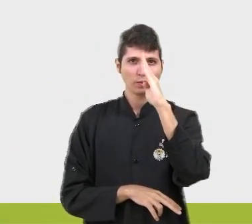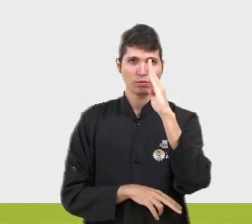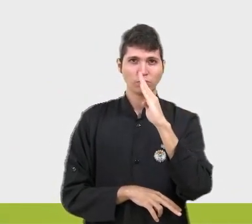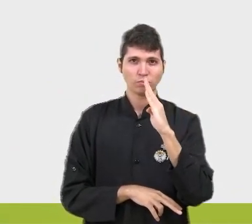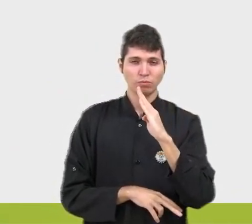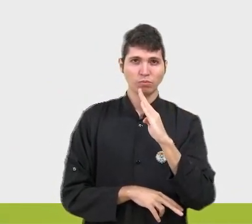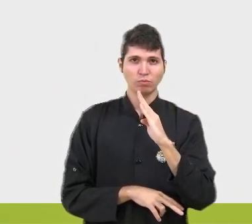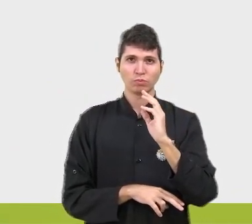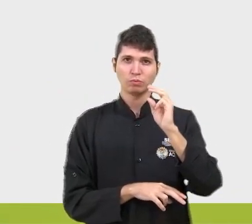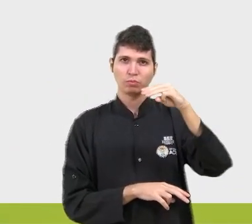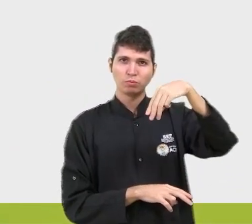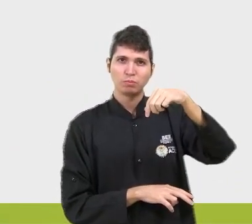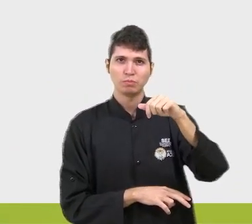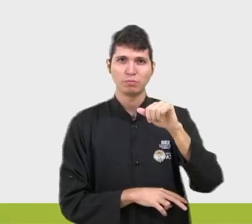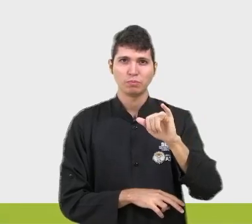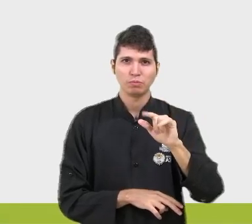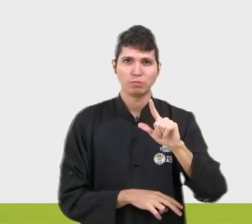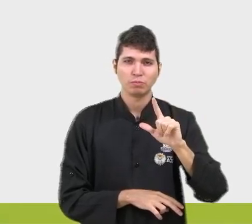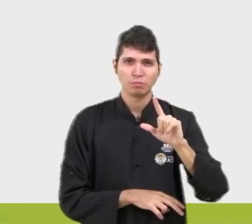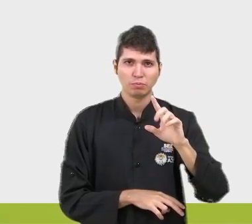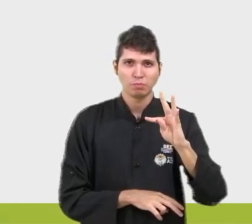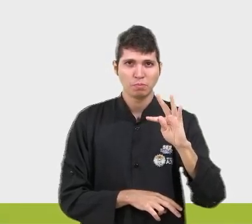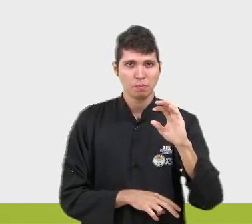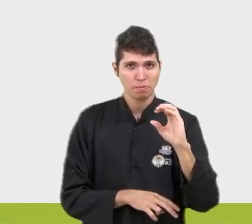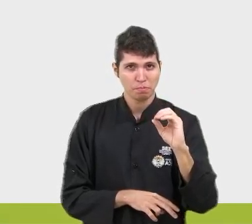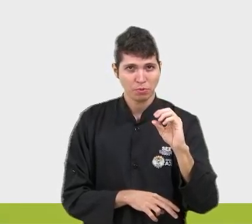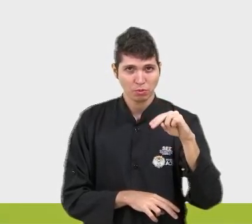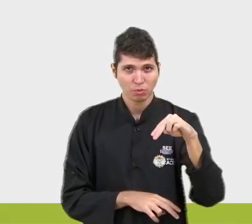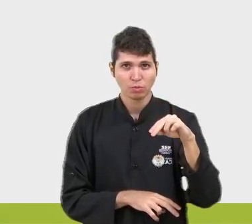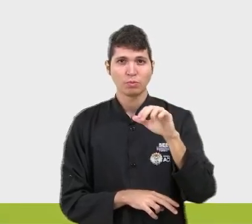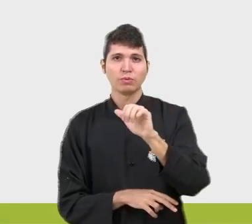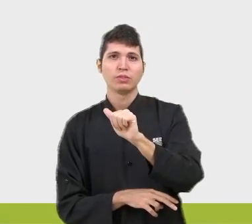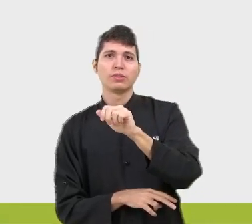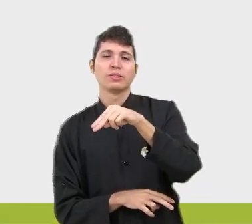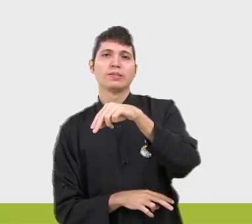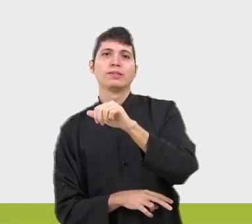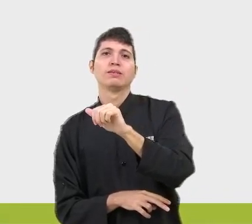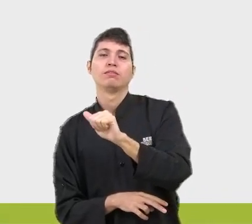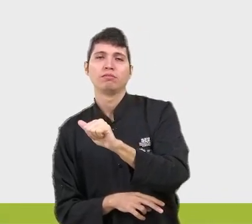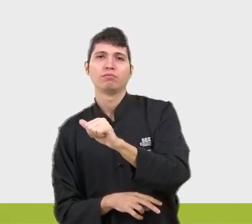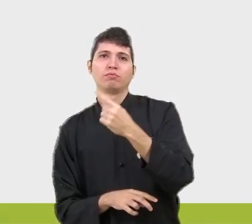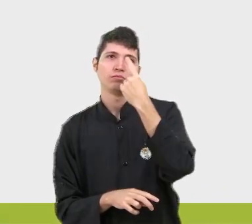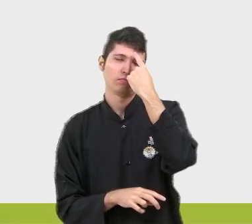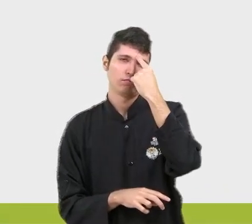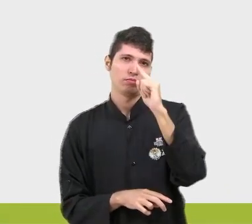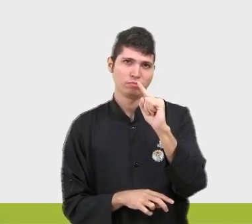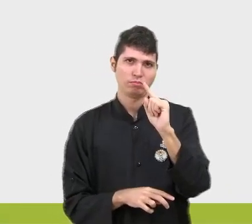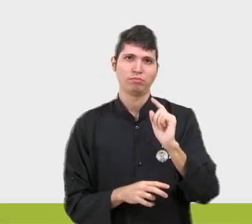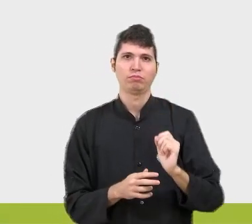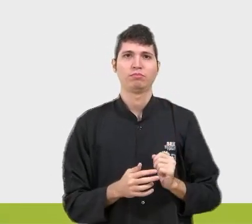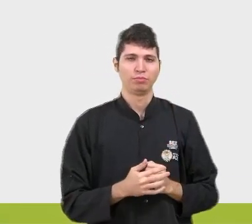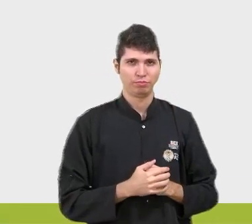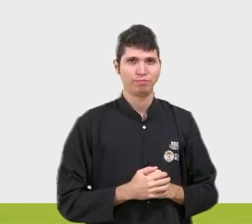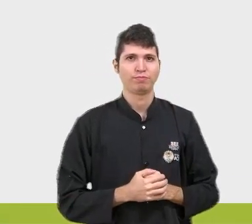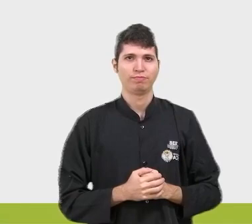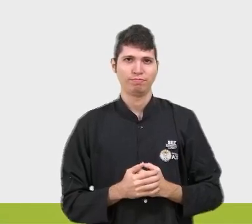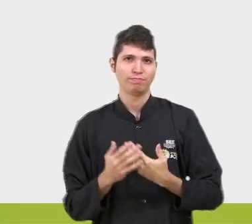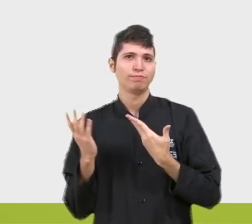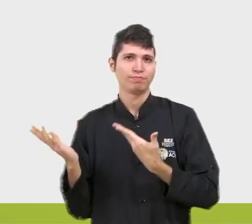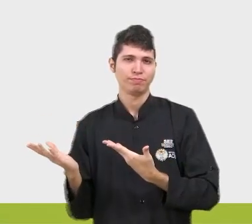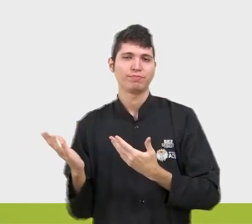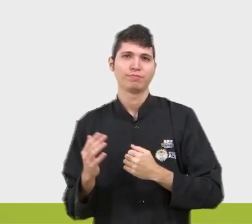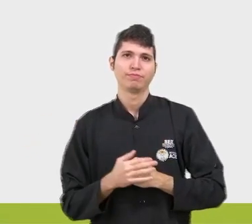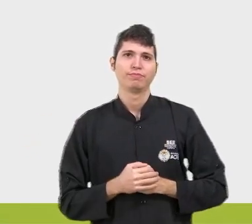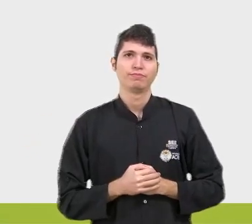geógrafo Milton Santos e Ana Clara Torres Ribeiro. Tá? Então, o que a questão diz? Essa